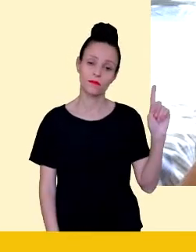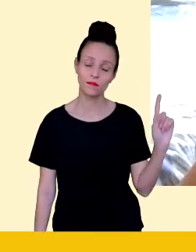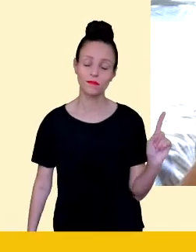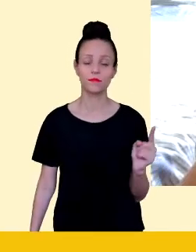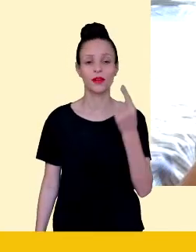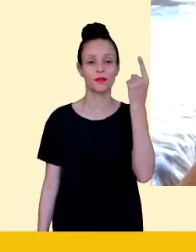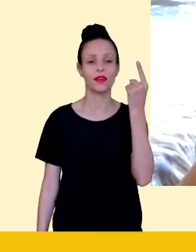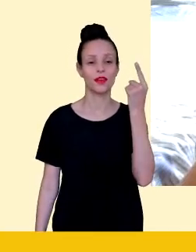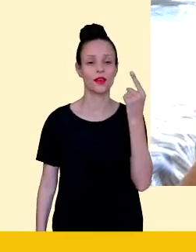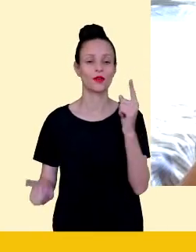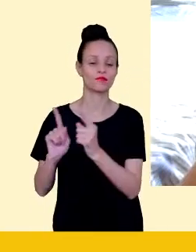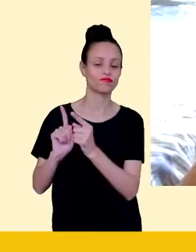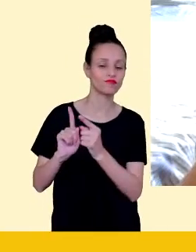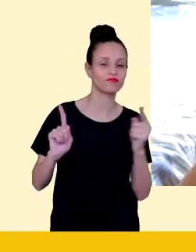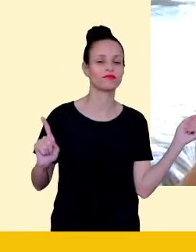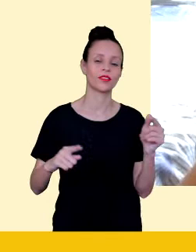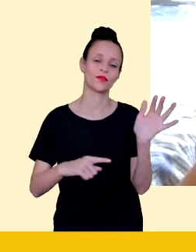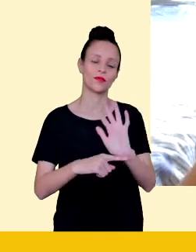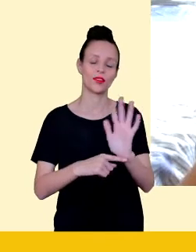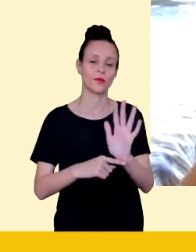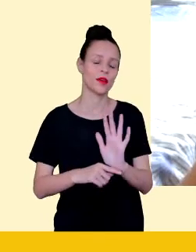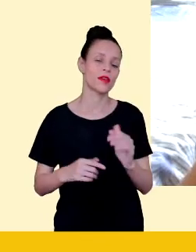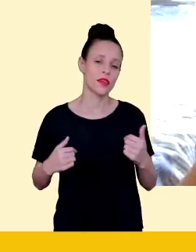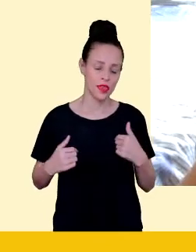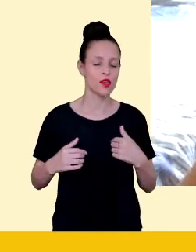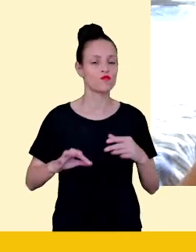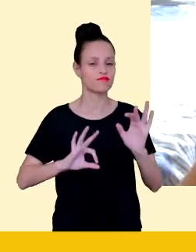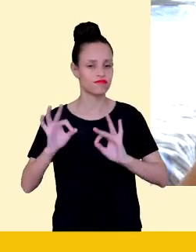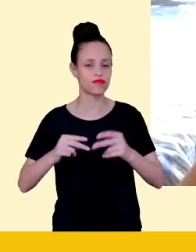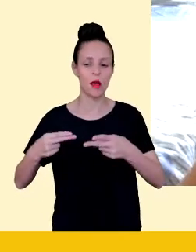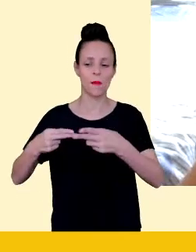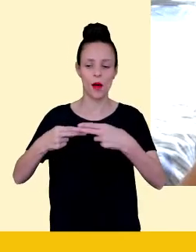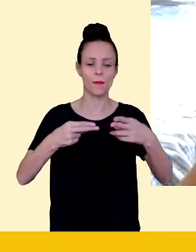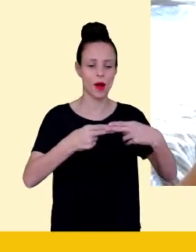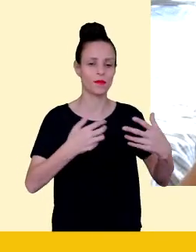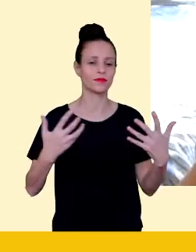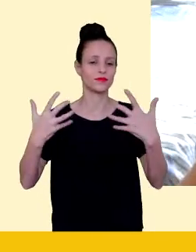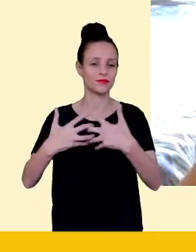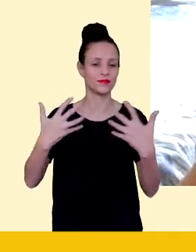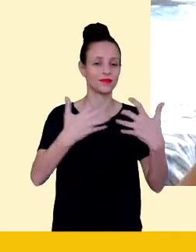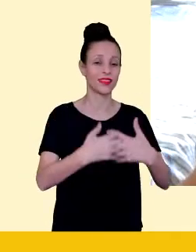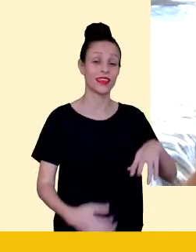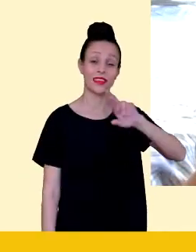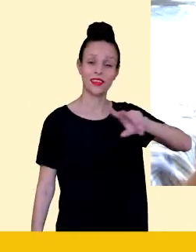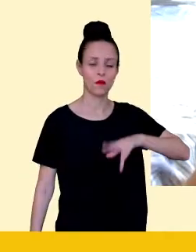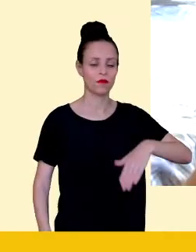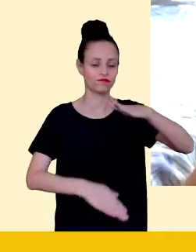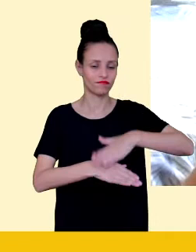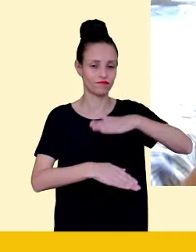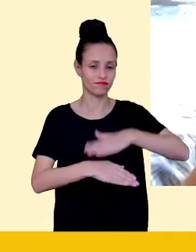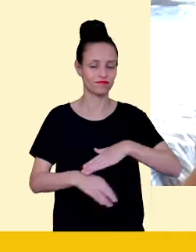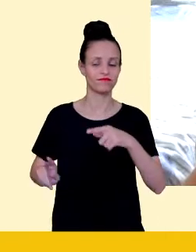esse foi o primeiro longa que eu montei, que não é de